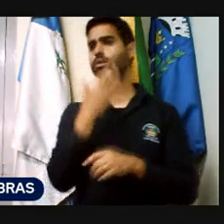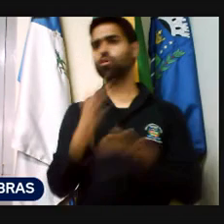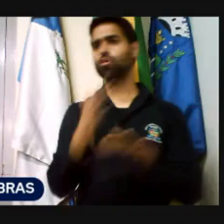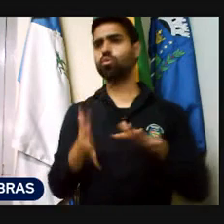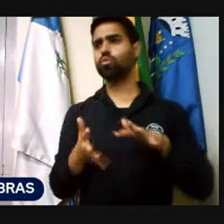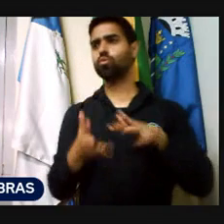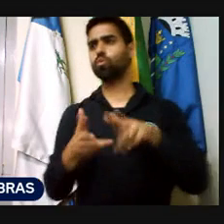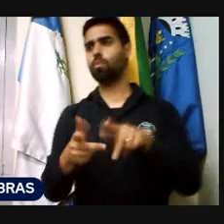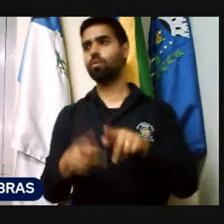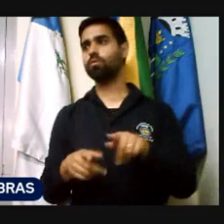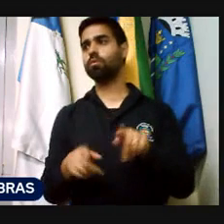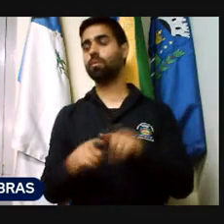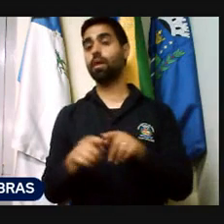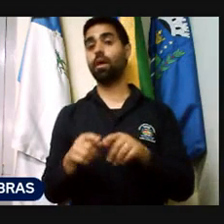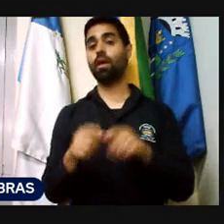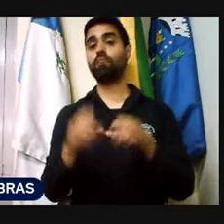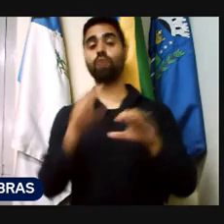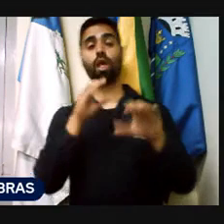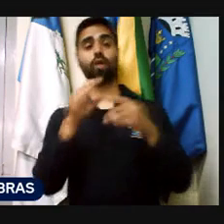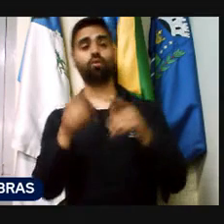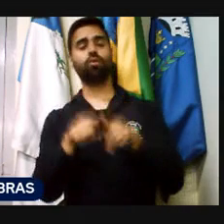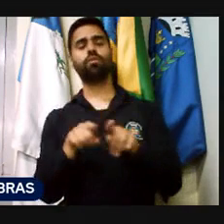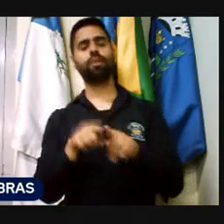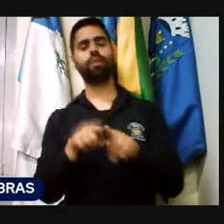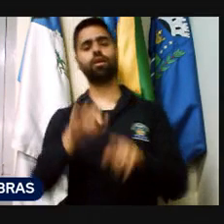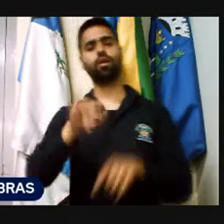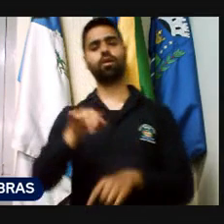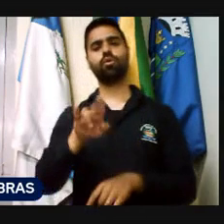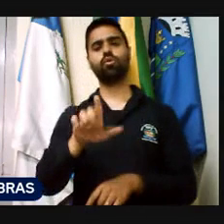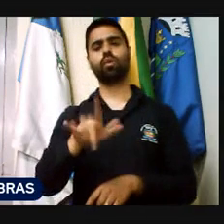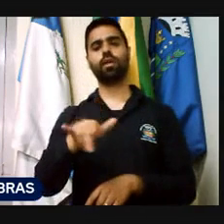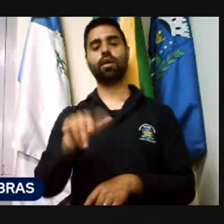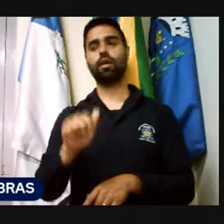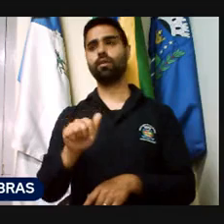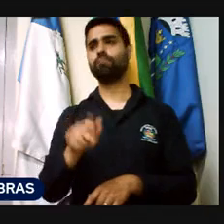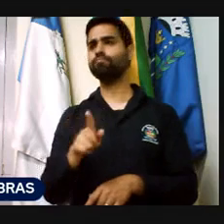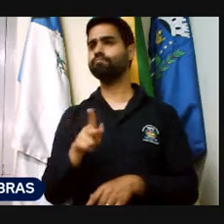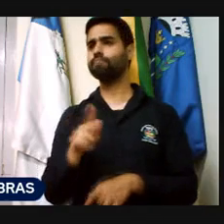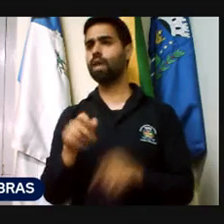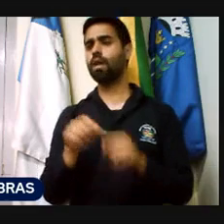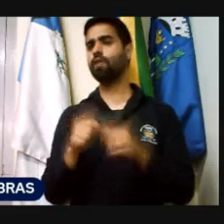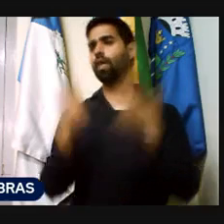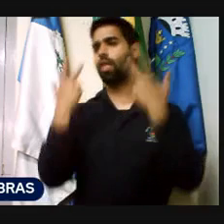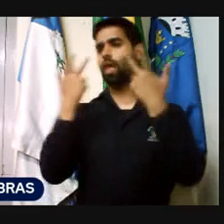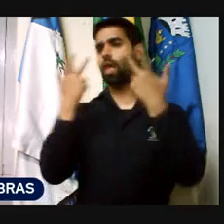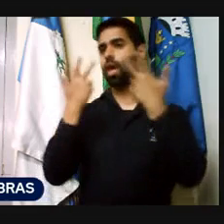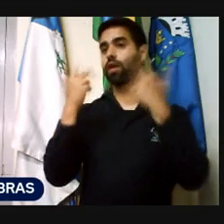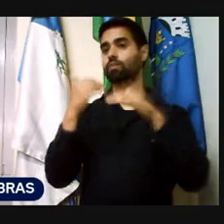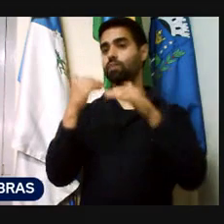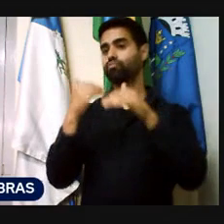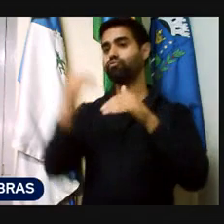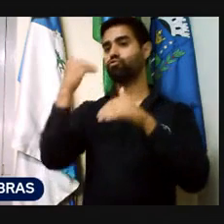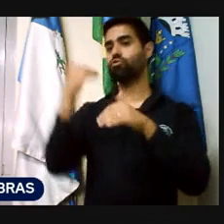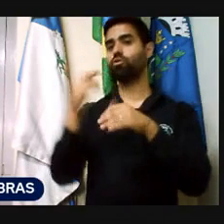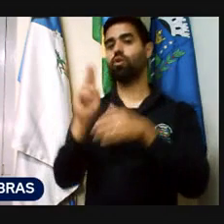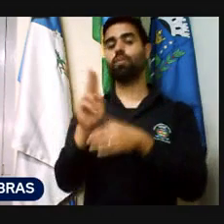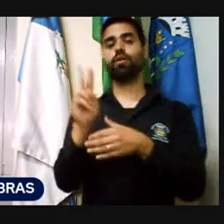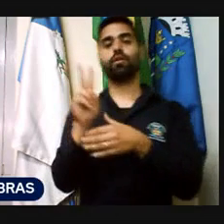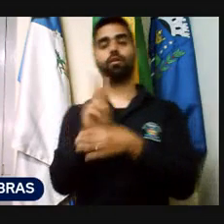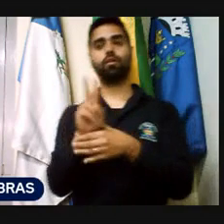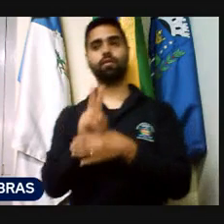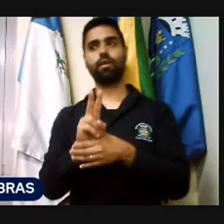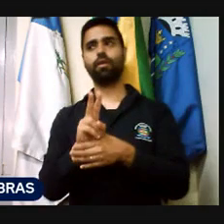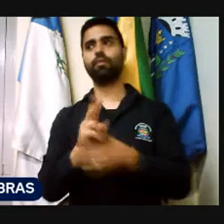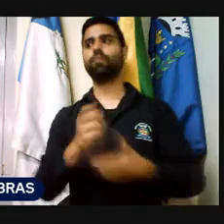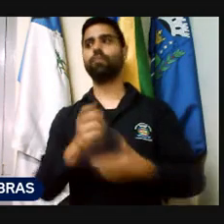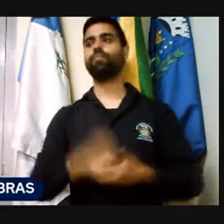talento, a cantora e compositora Juliana Maia respira e transpira sua arte, levando e elevando o nome de Valença e de seu pedacinho do